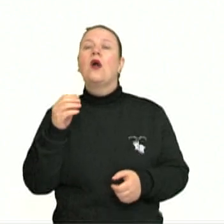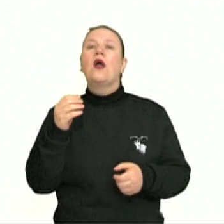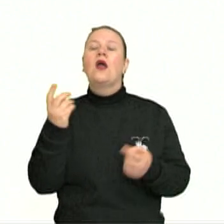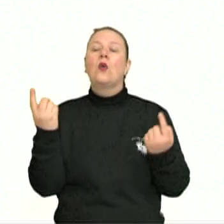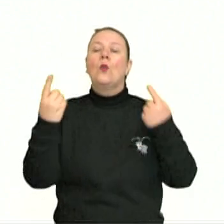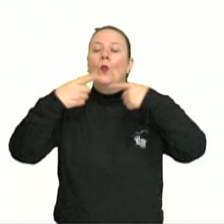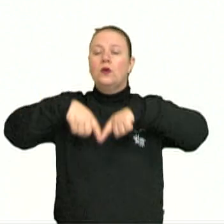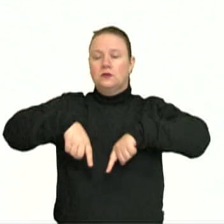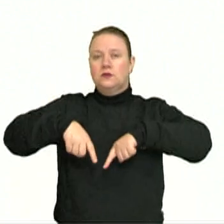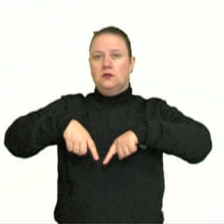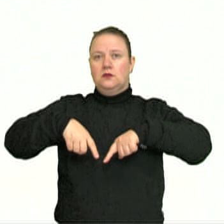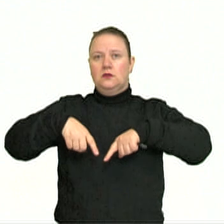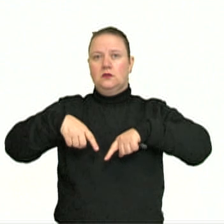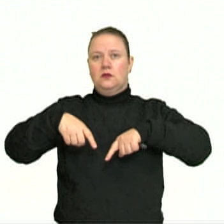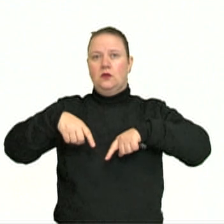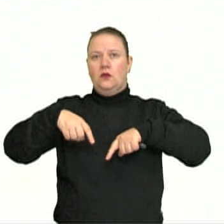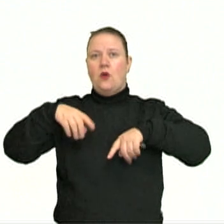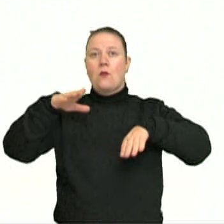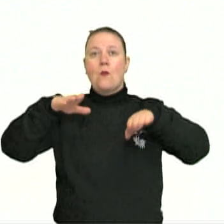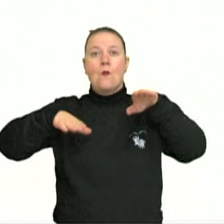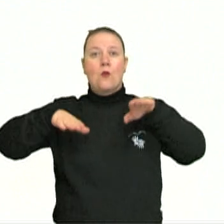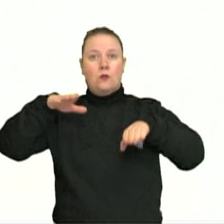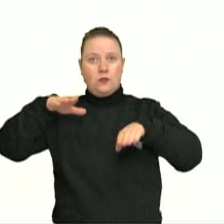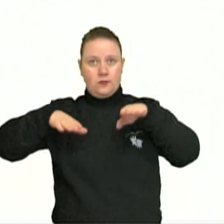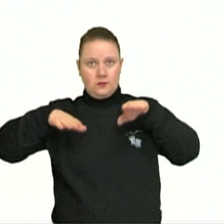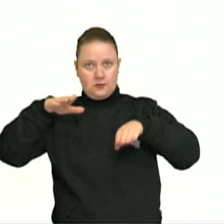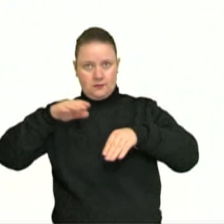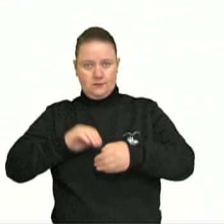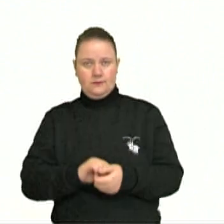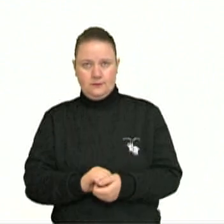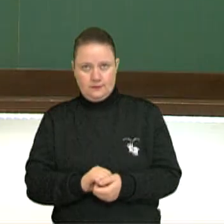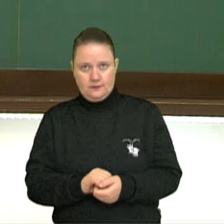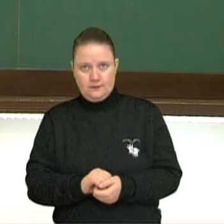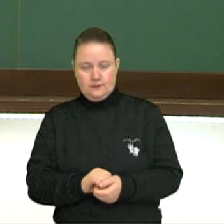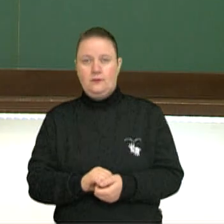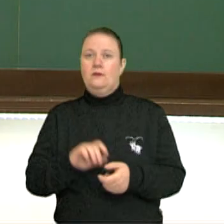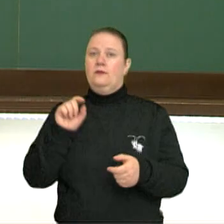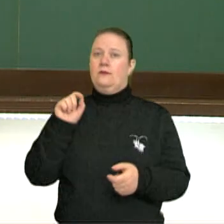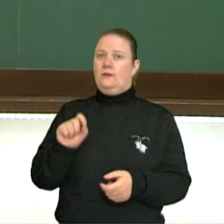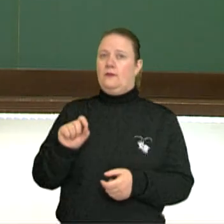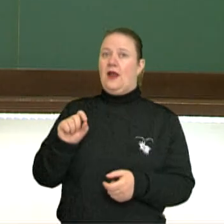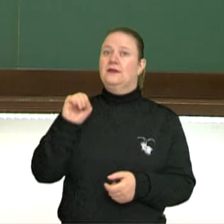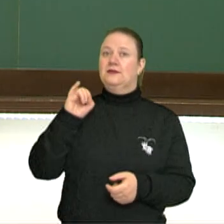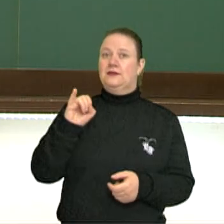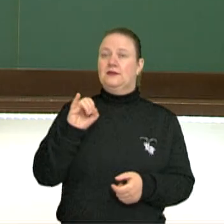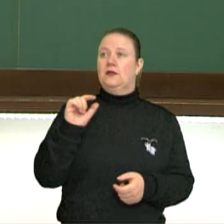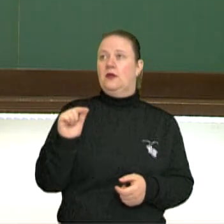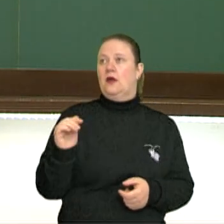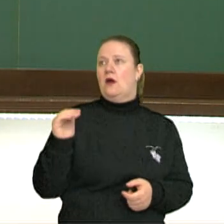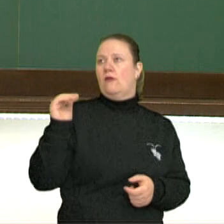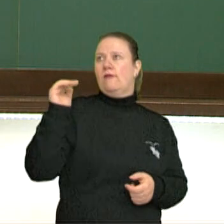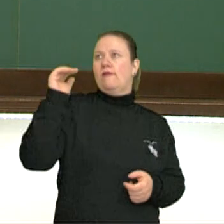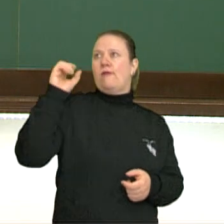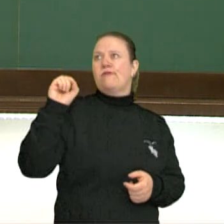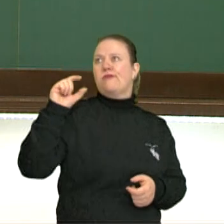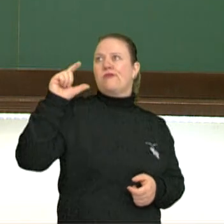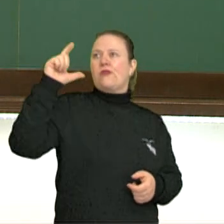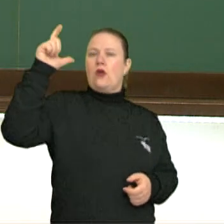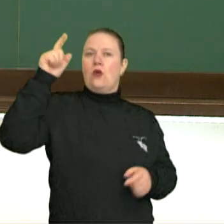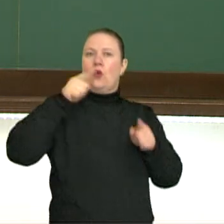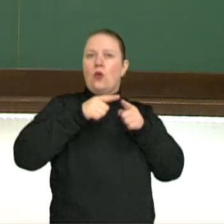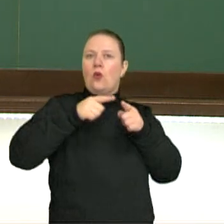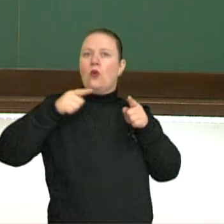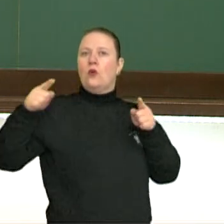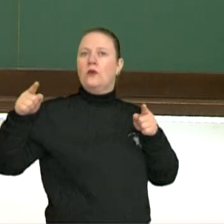ao quadrado da aceleração gravitacional, certo? Então, se ele aumenta, né, essa gravidade aumenta, o período